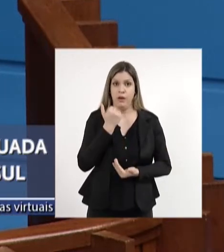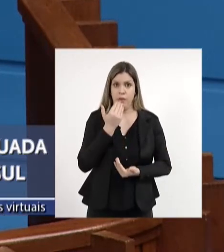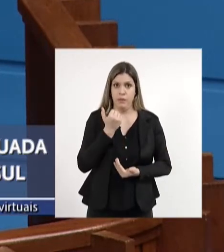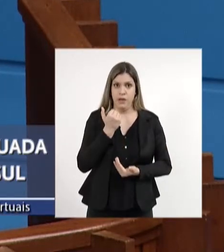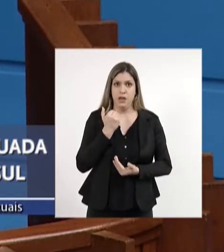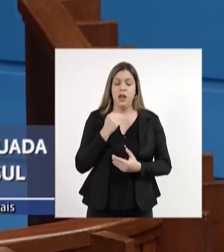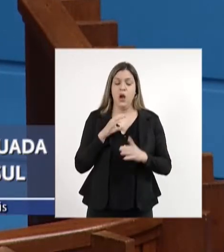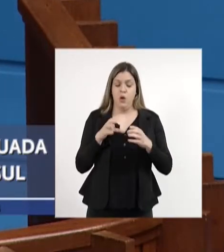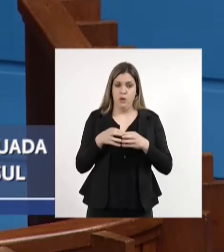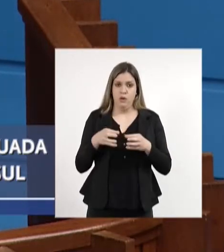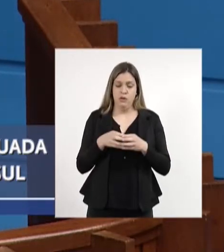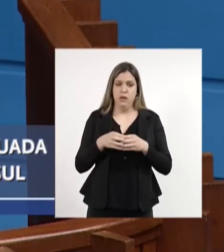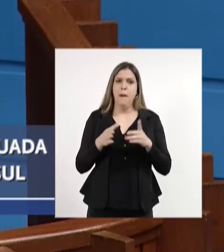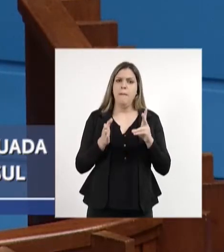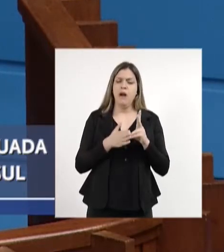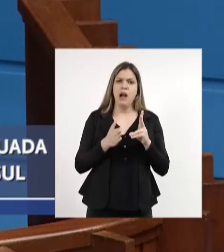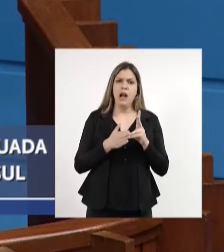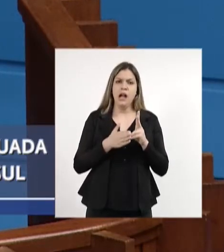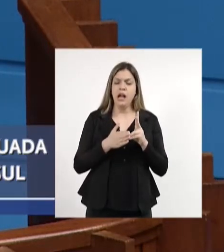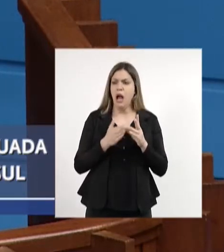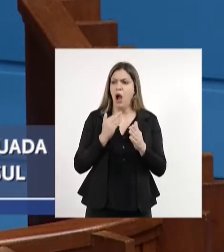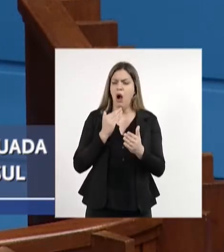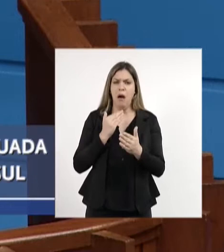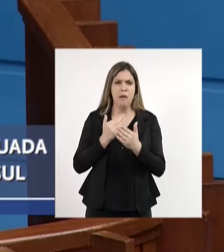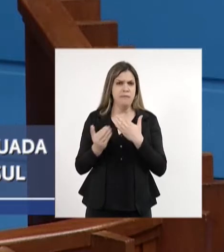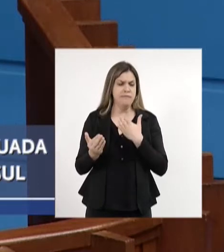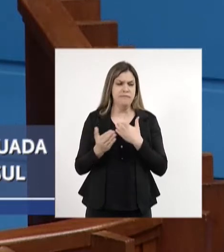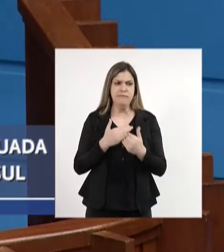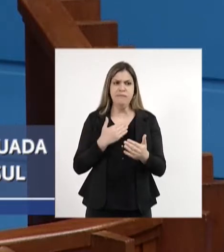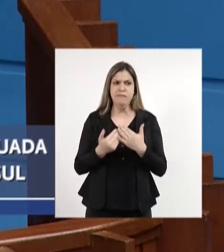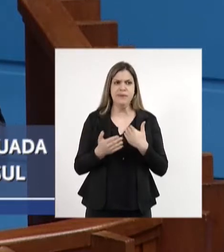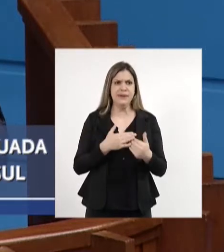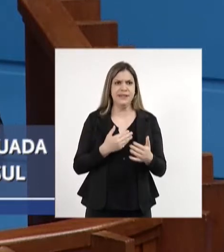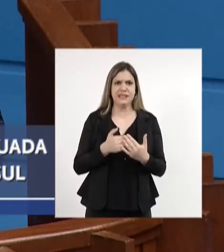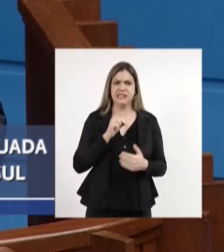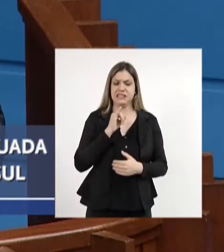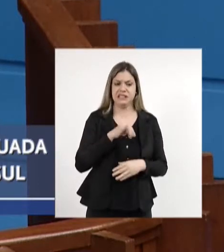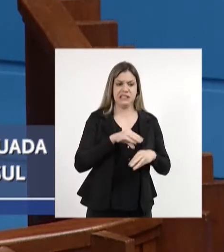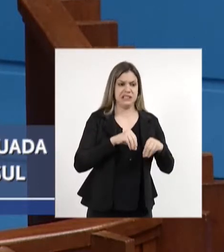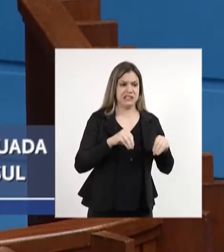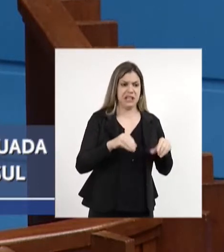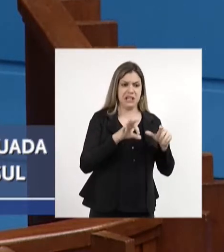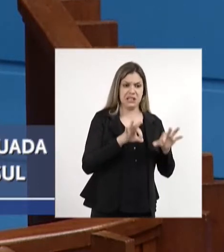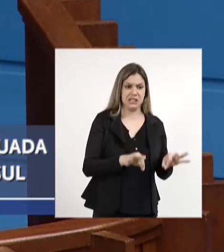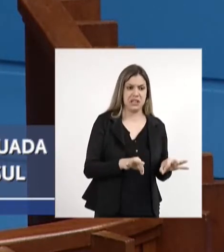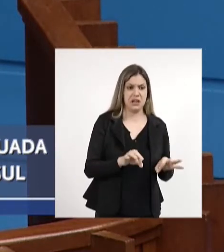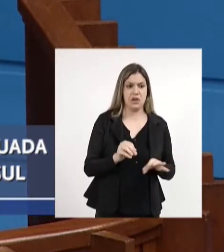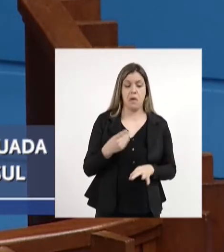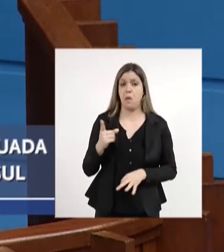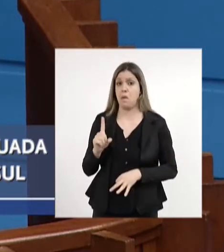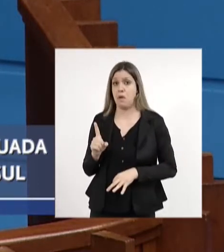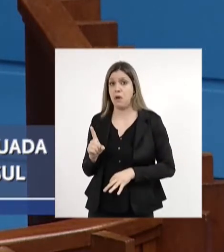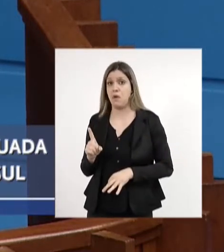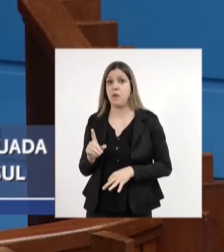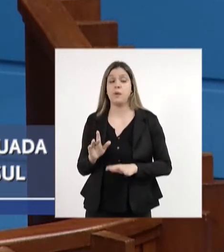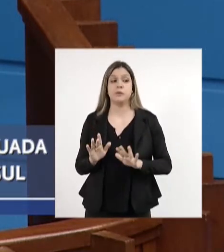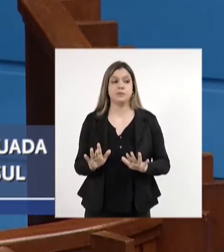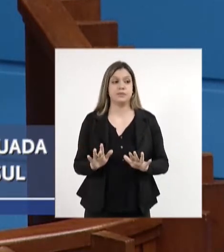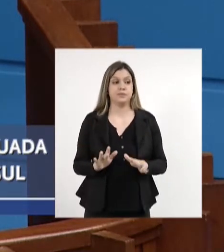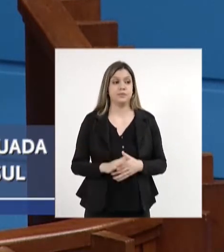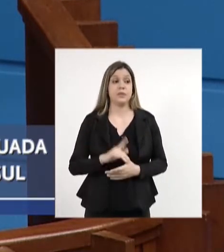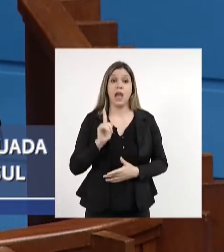às comunidades indígenas, independentemente de elas estarem em terras regularizadas ou não,